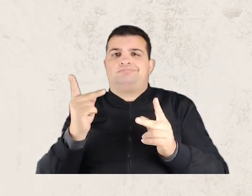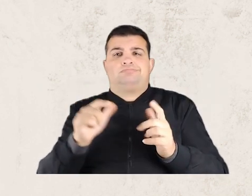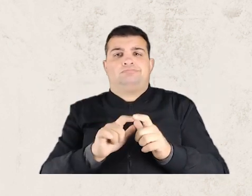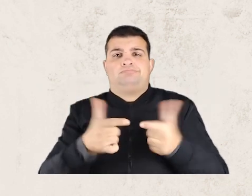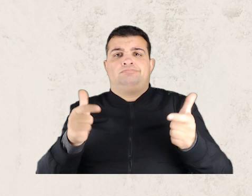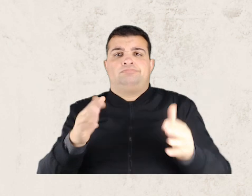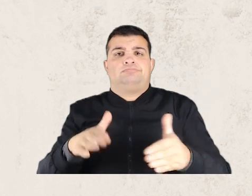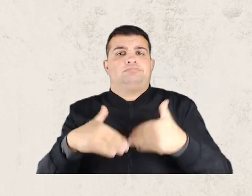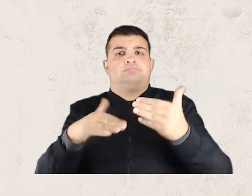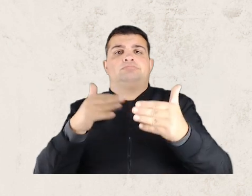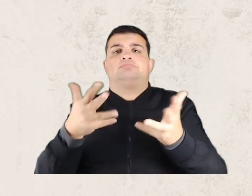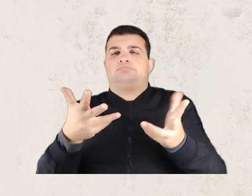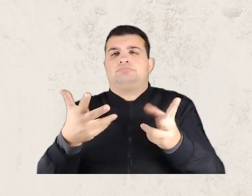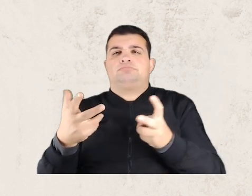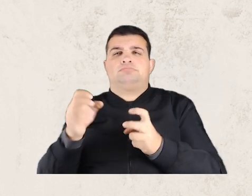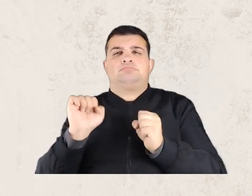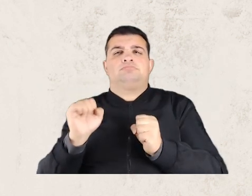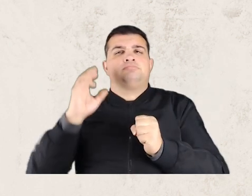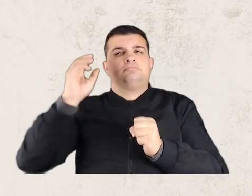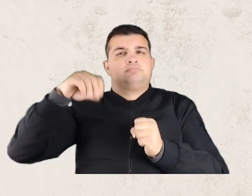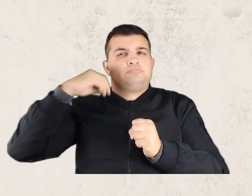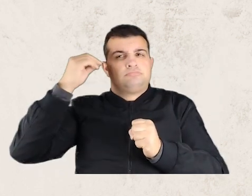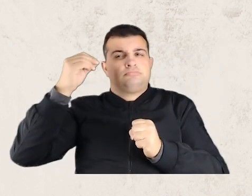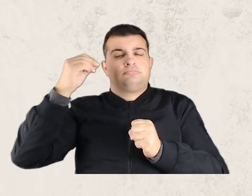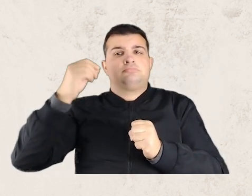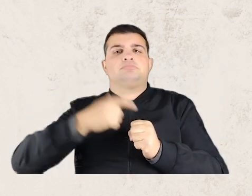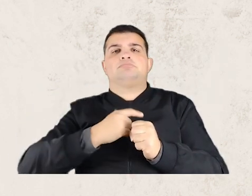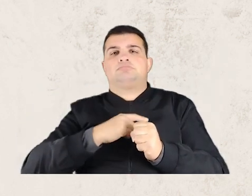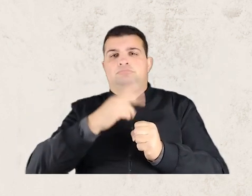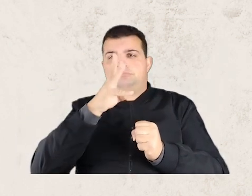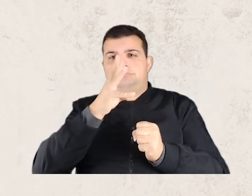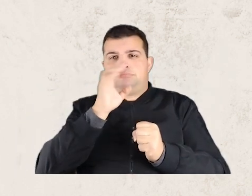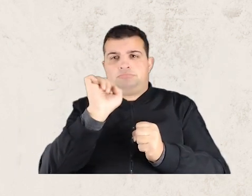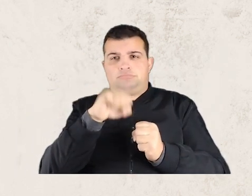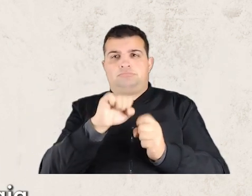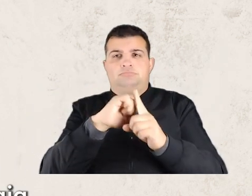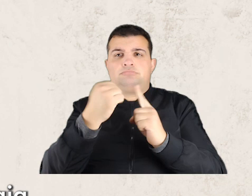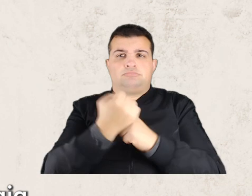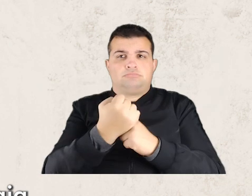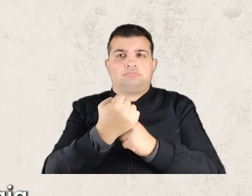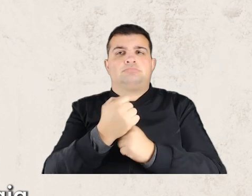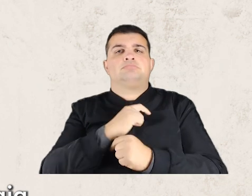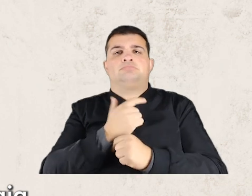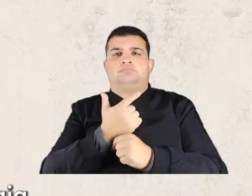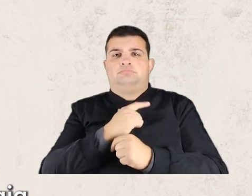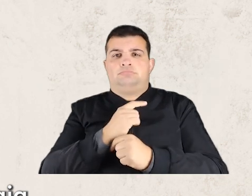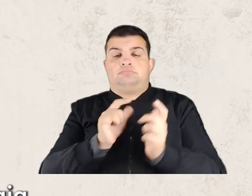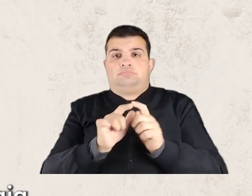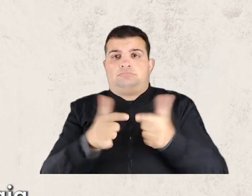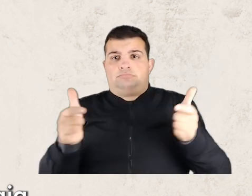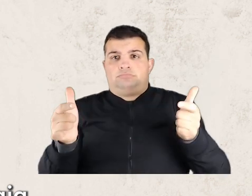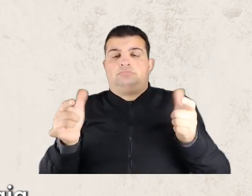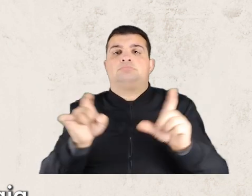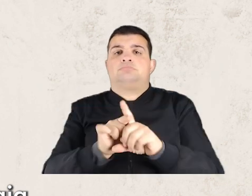de álcool e outras drogas. Então, veja, isso é um processo que a gente vê o contínuo dele, de